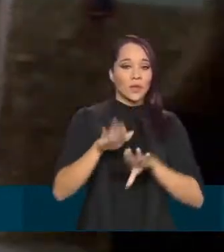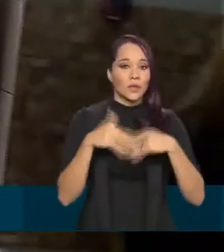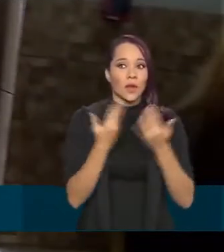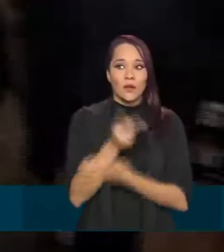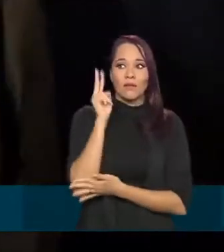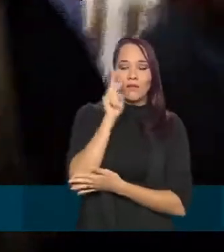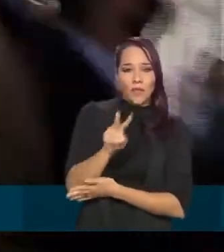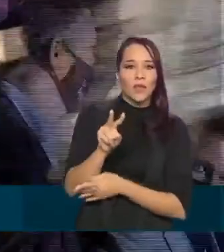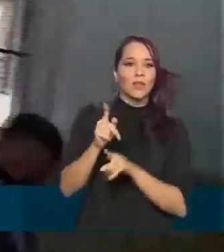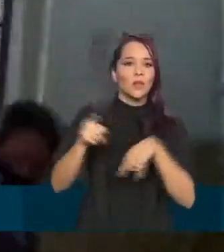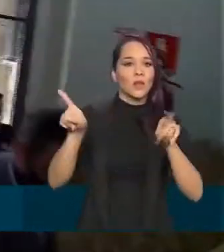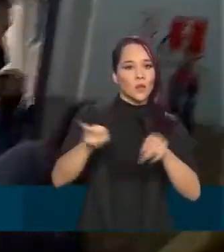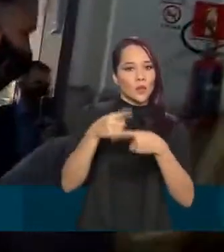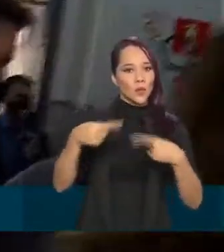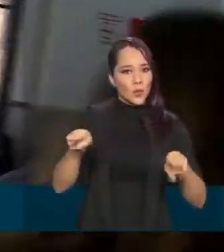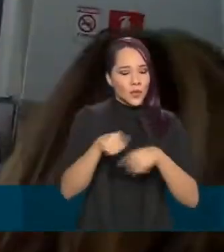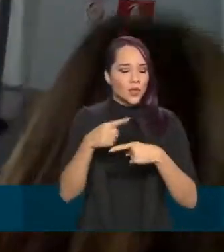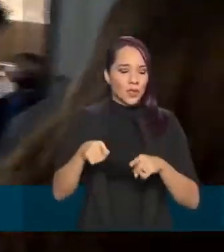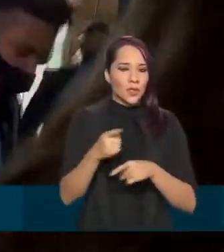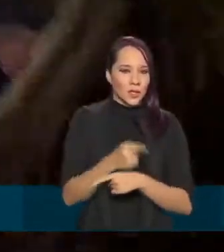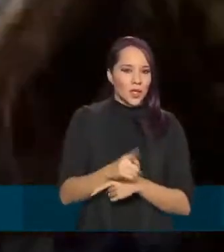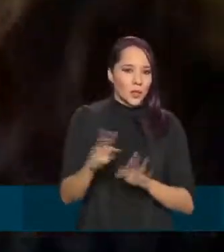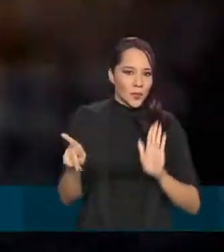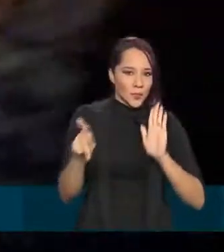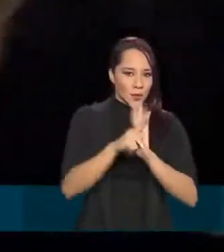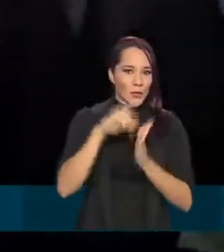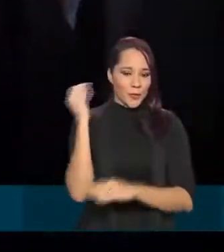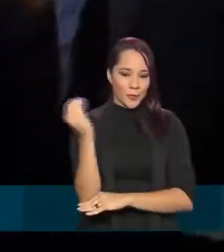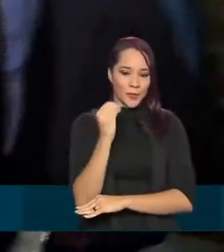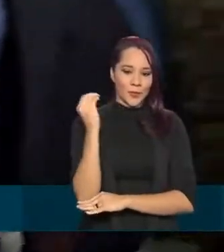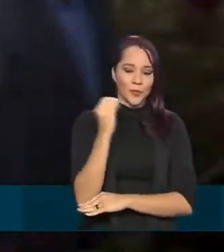apresentação musical típica.